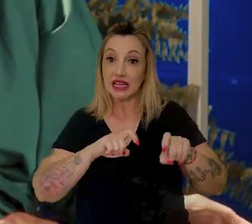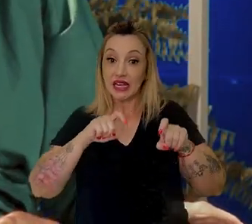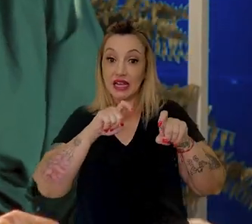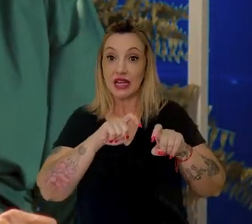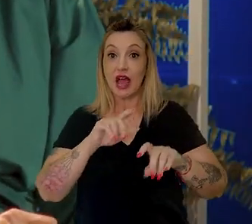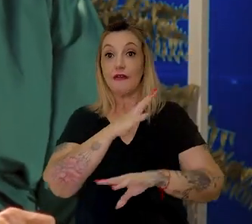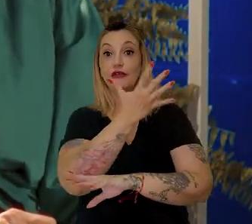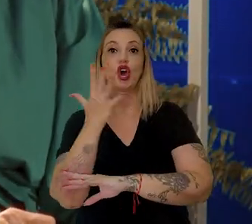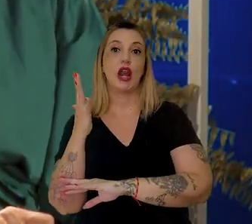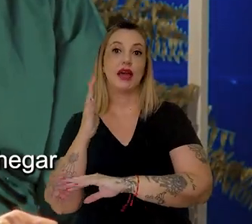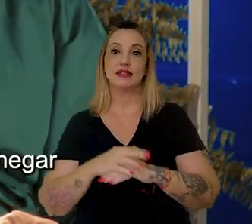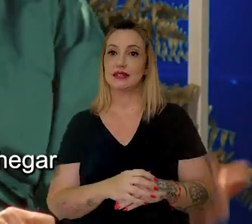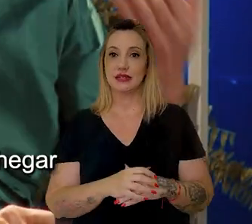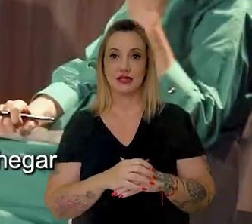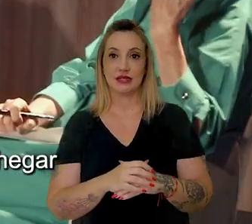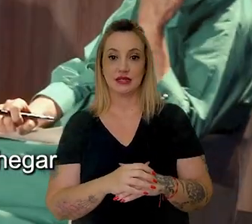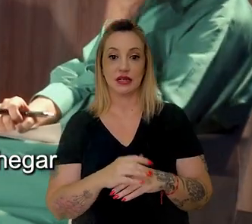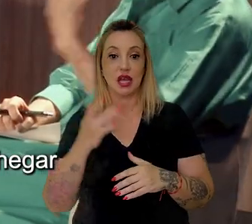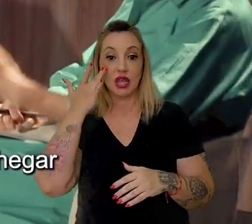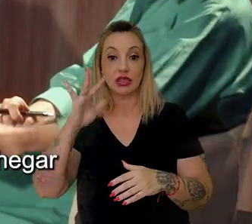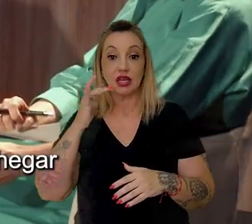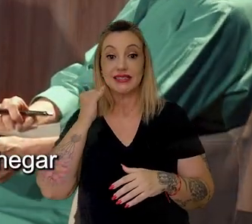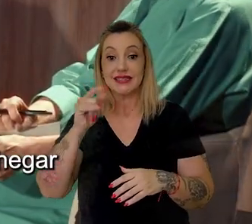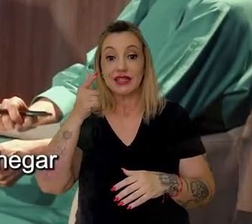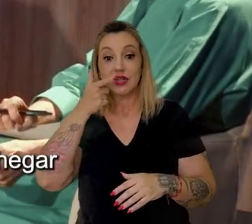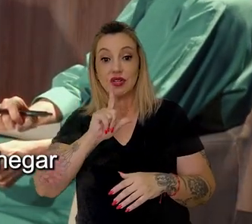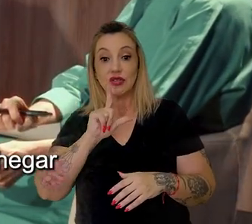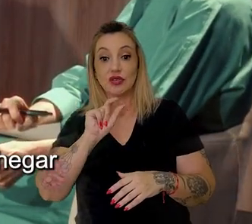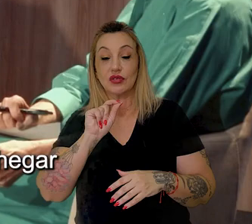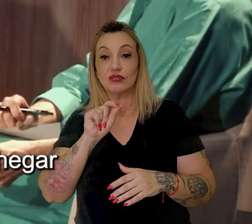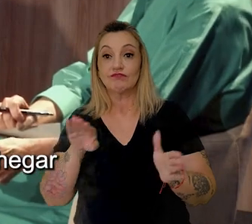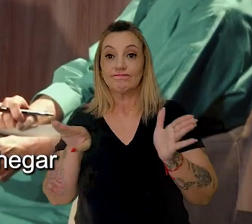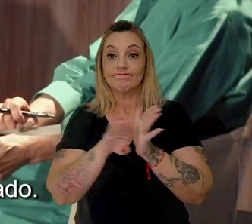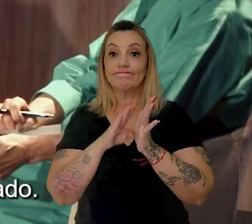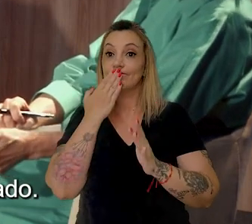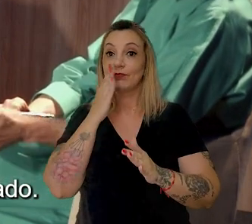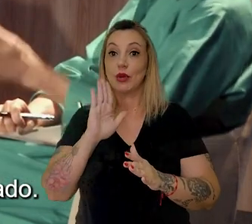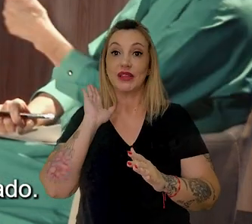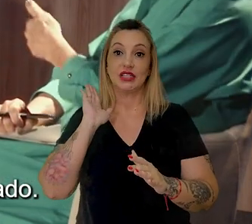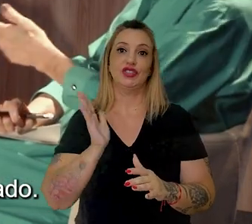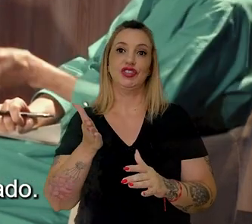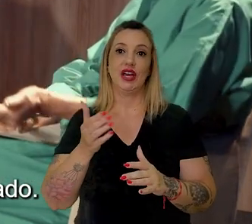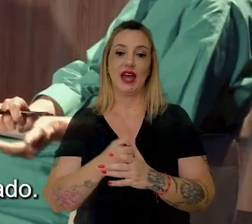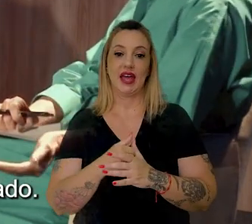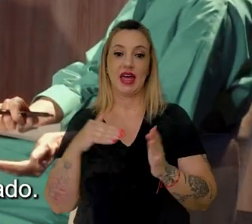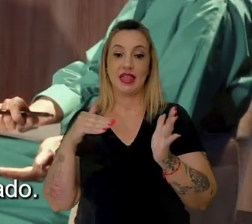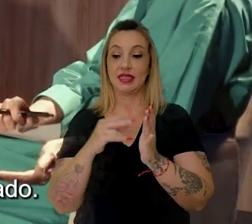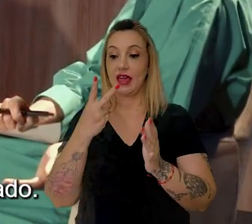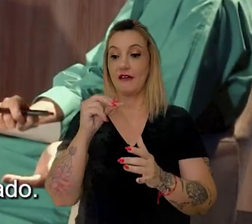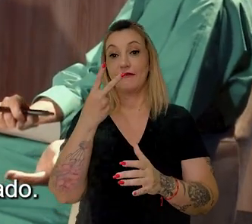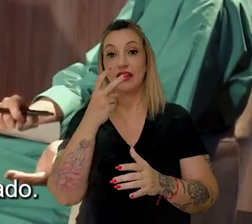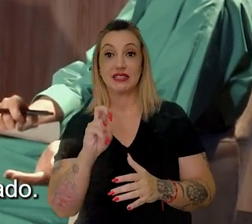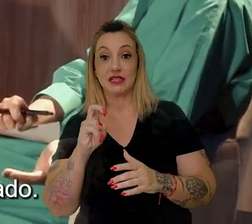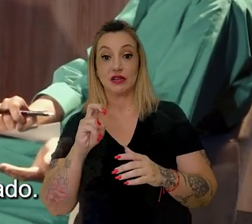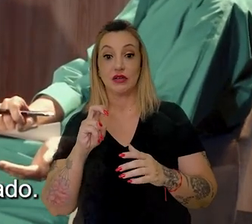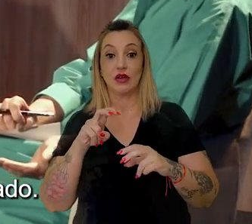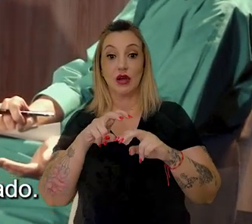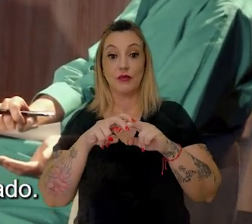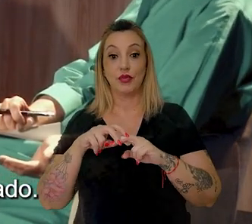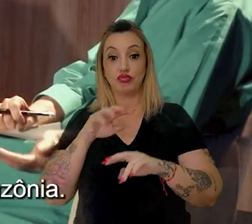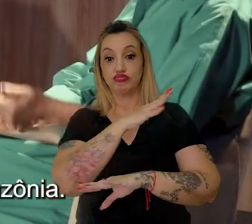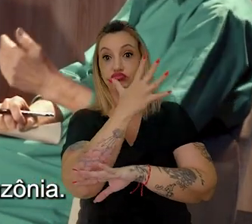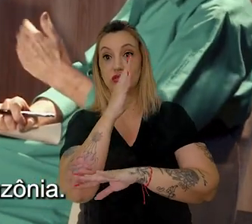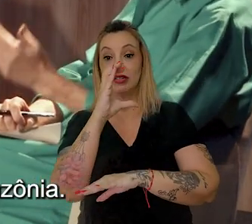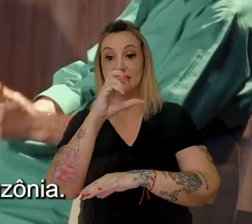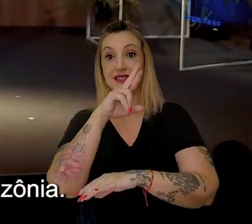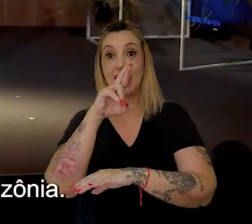e Floresta eu não sei nem se a gente consegue chegar no que a gente já prometeu chegar até 2025 por causa do desmatamento no